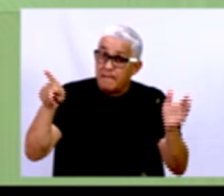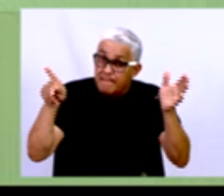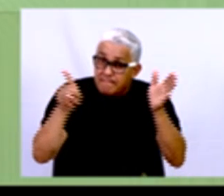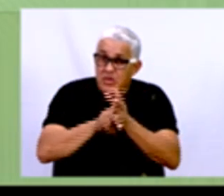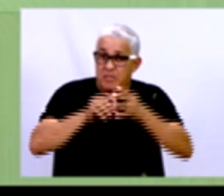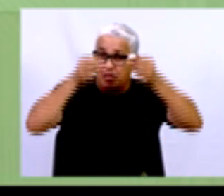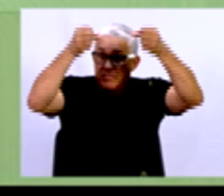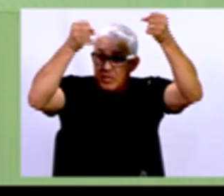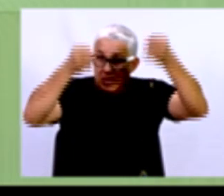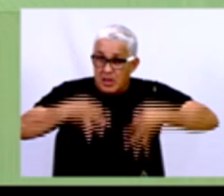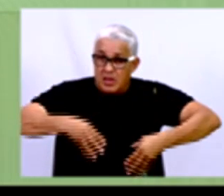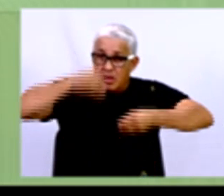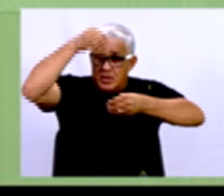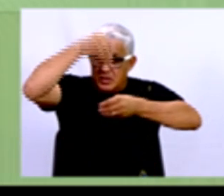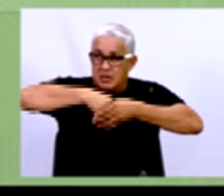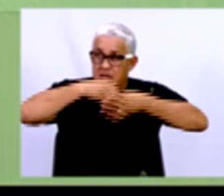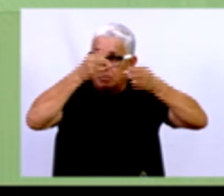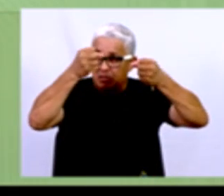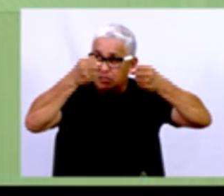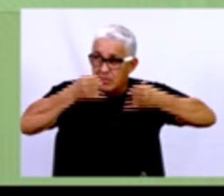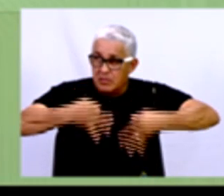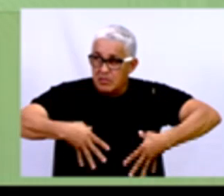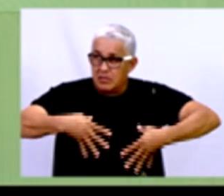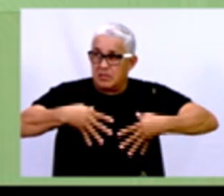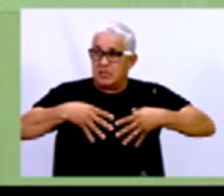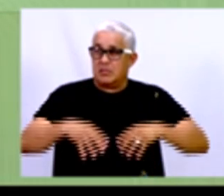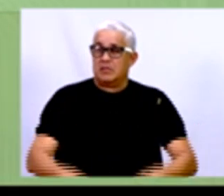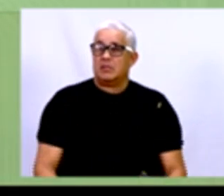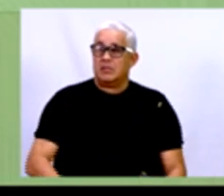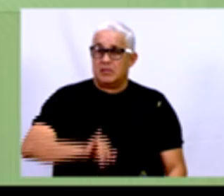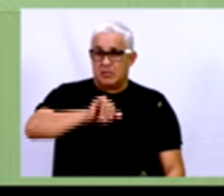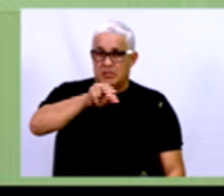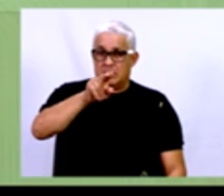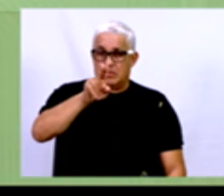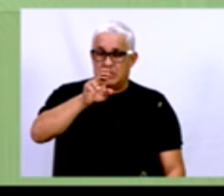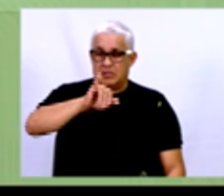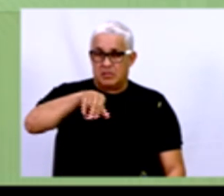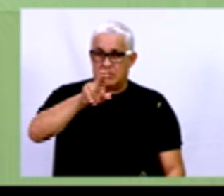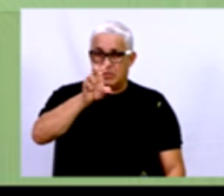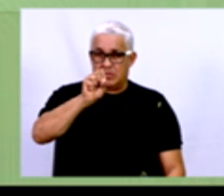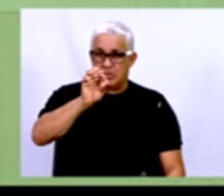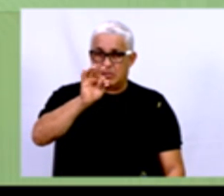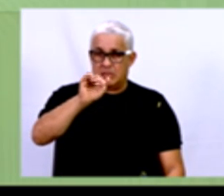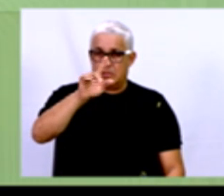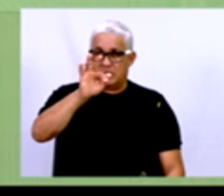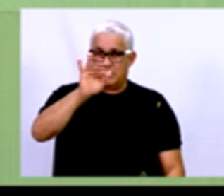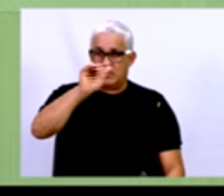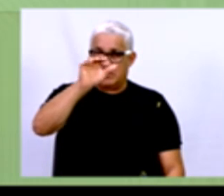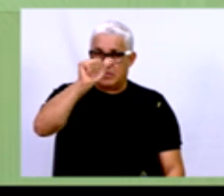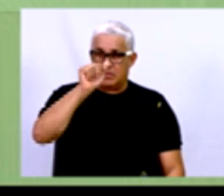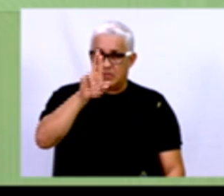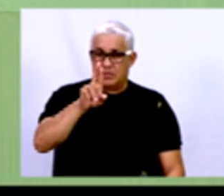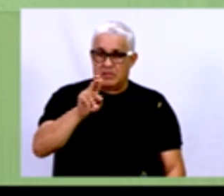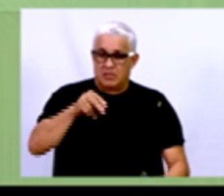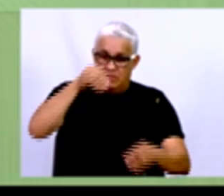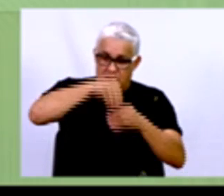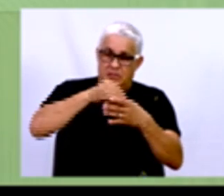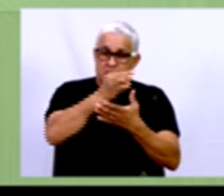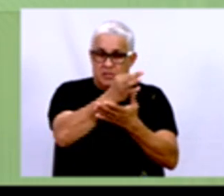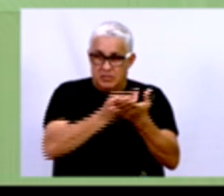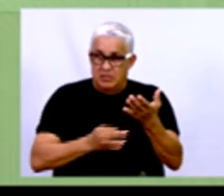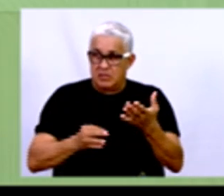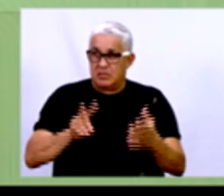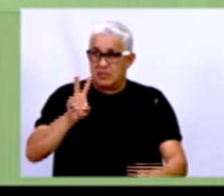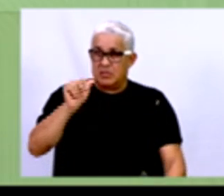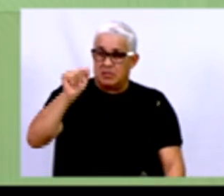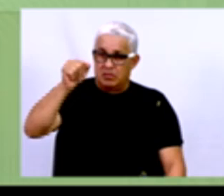exemplos em que o próprio código vai se justificar no texto, né? Então, nós temos, nesta obra de Van